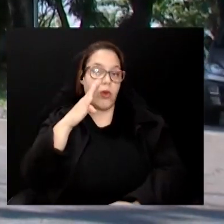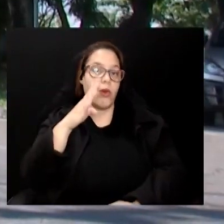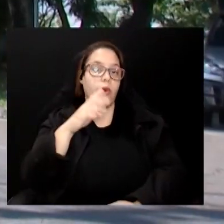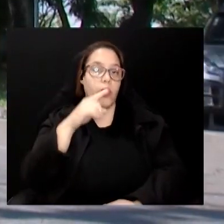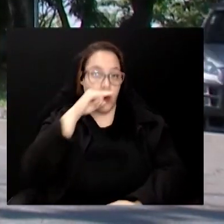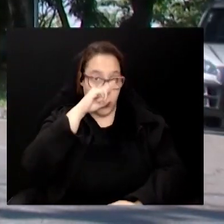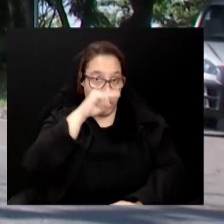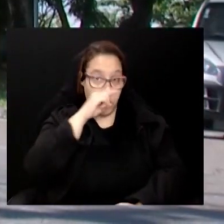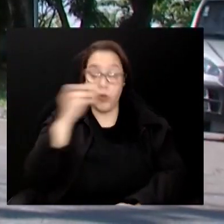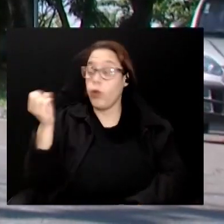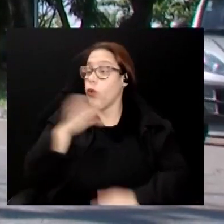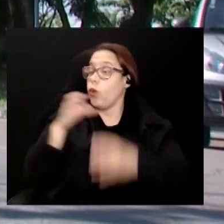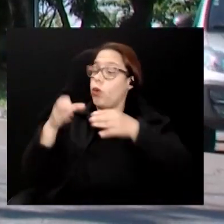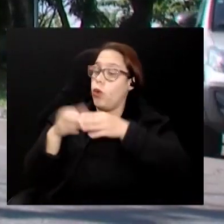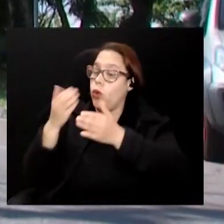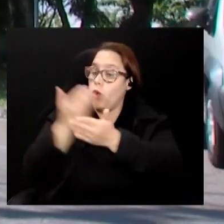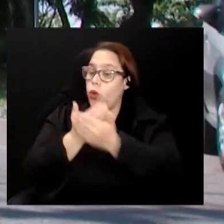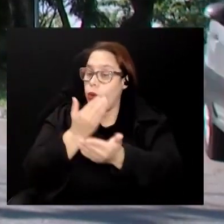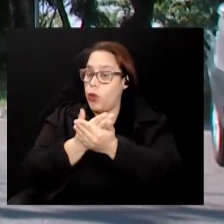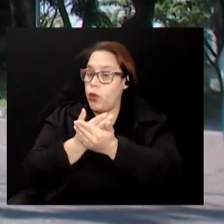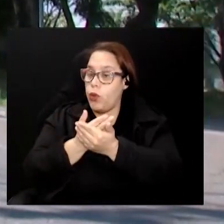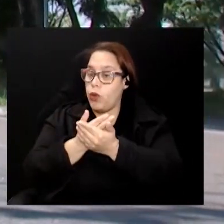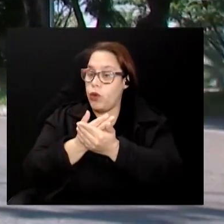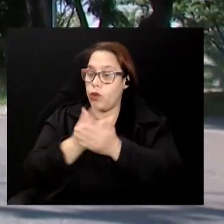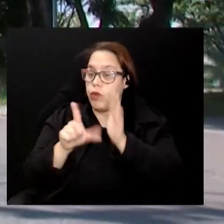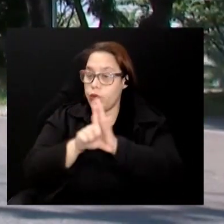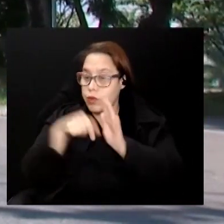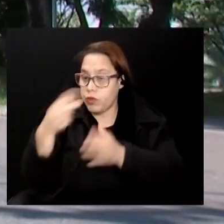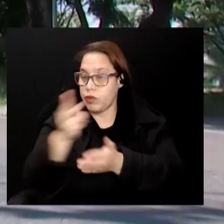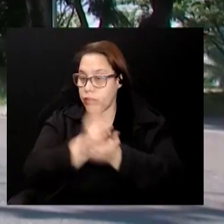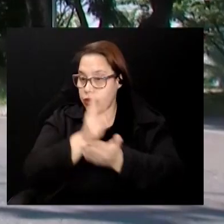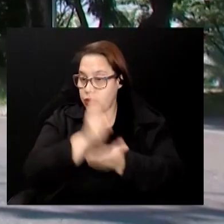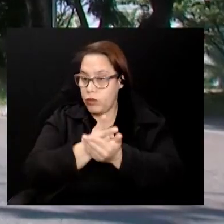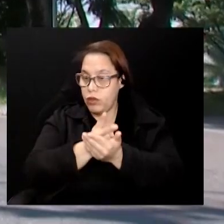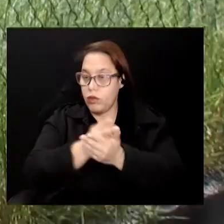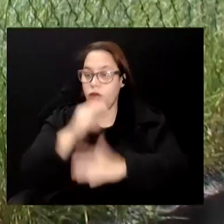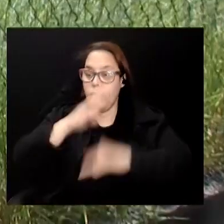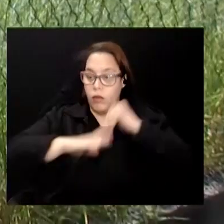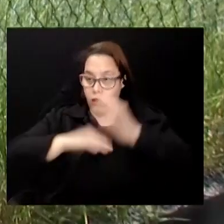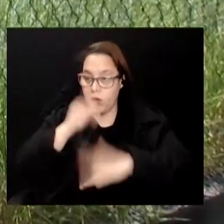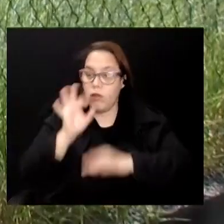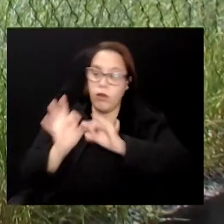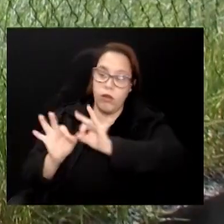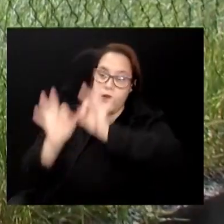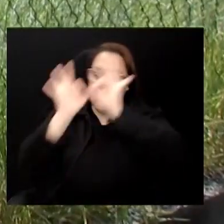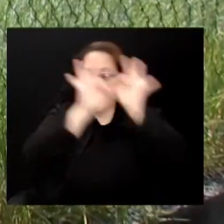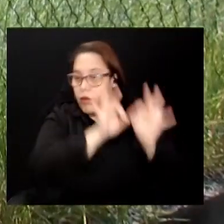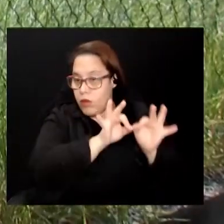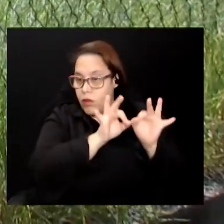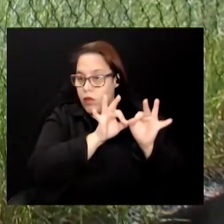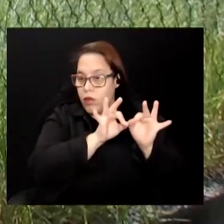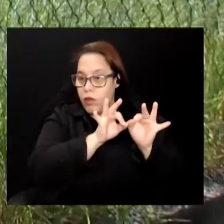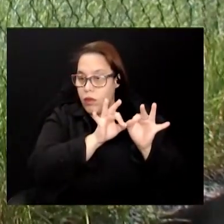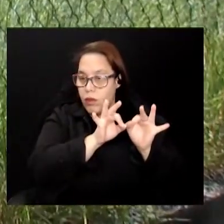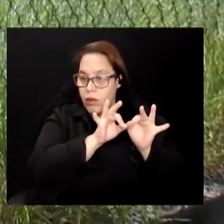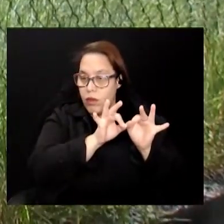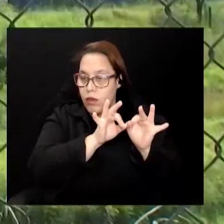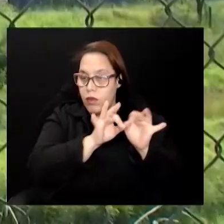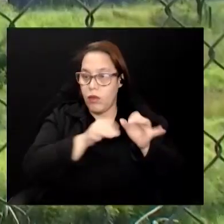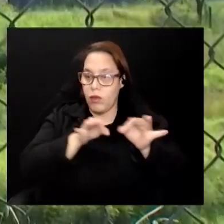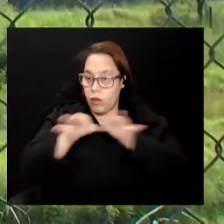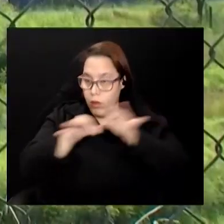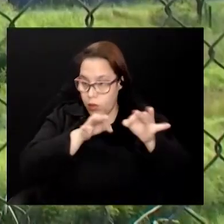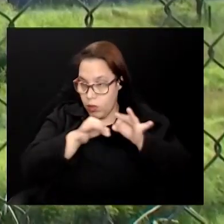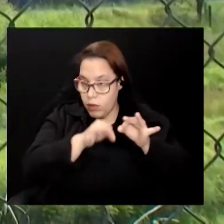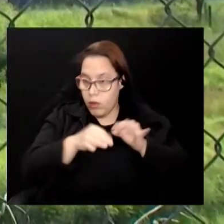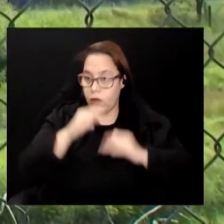de estudos, além de dar continuidade às ações de acompanhamento do processo de regulamentação da área,